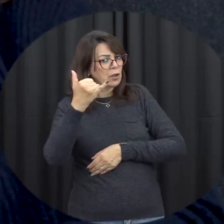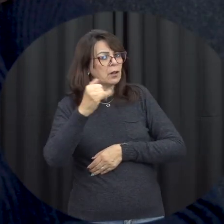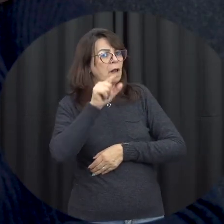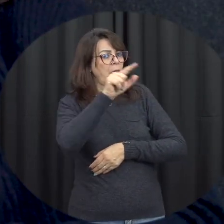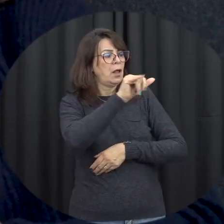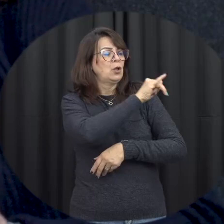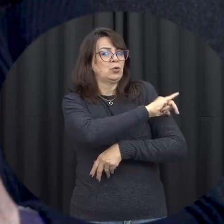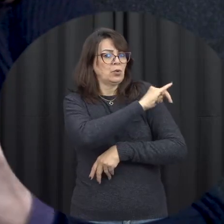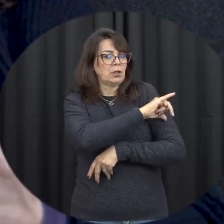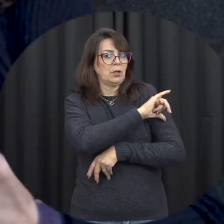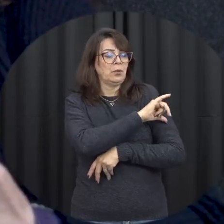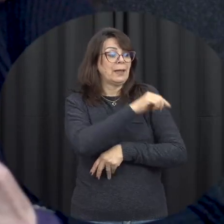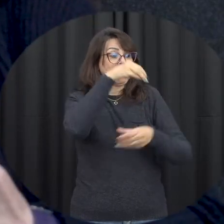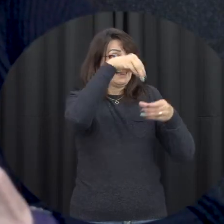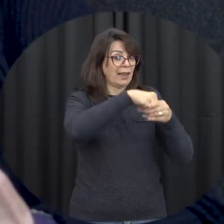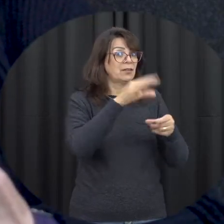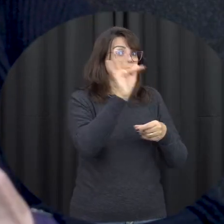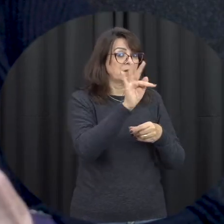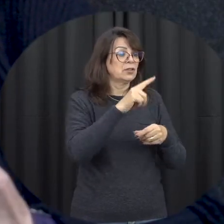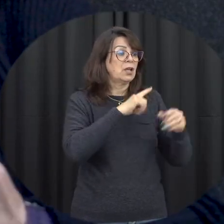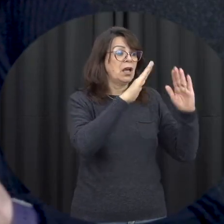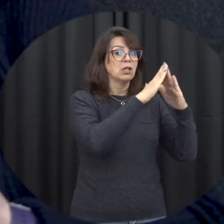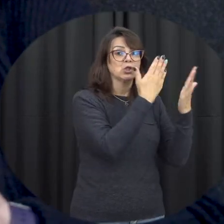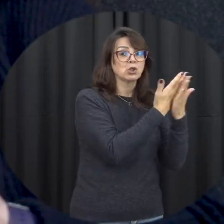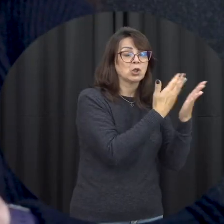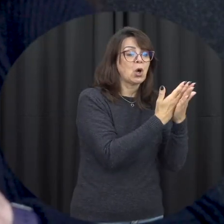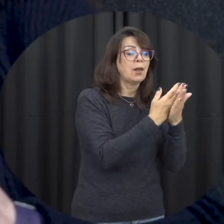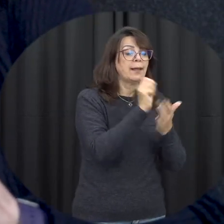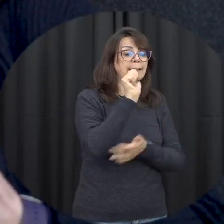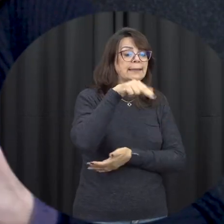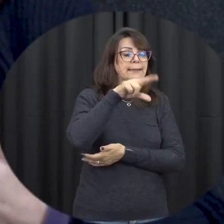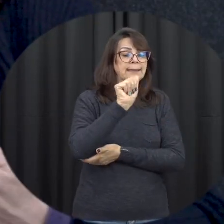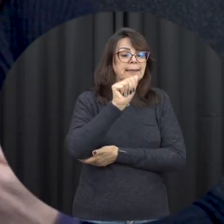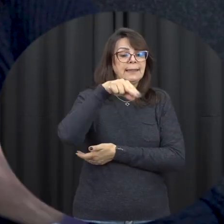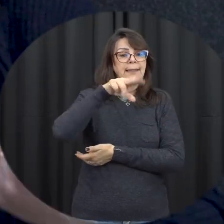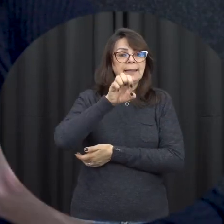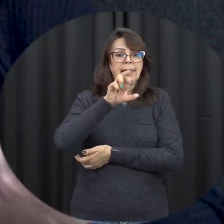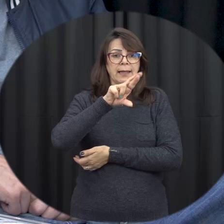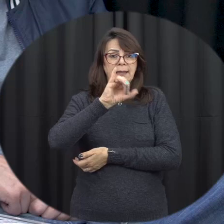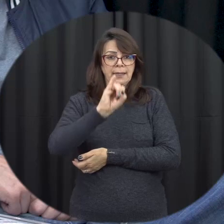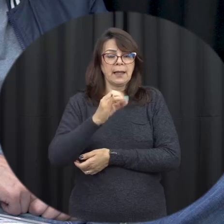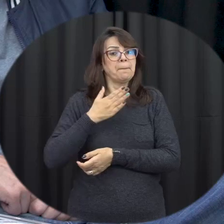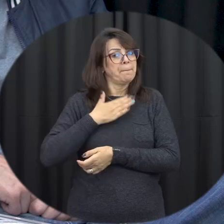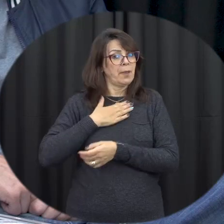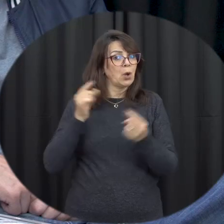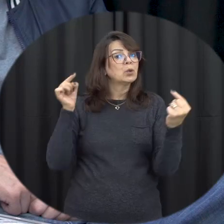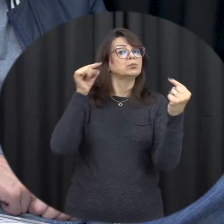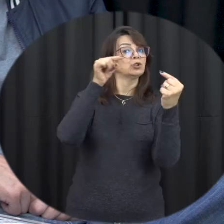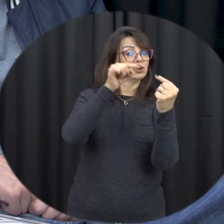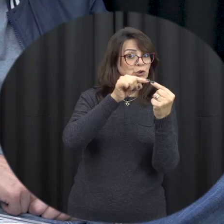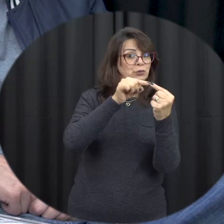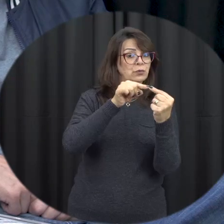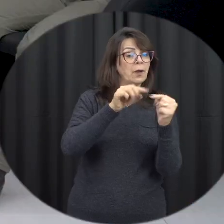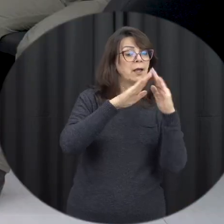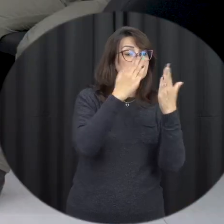a UFRJ, e dentro dela com a Escola de Enfermagem Ana Nery, tá? Esse era um dos meus objetivos, a Escola de Enfermagem